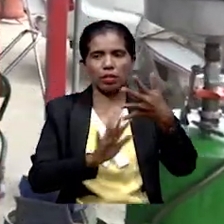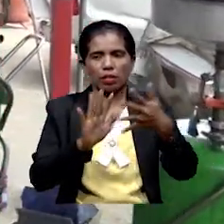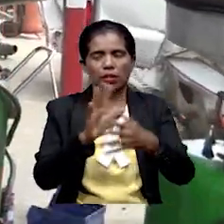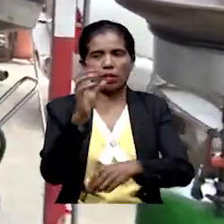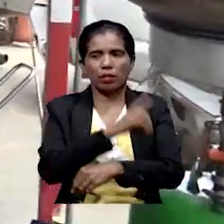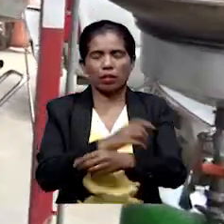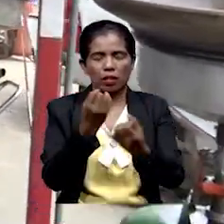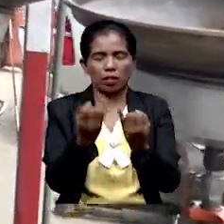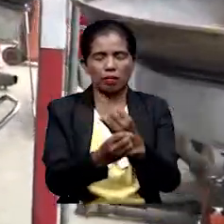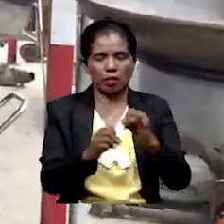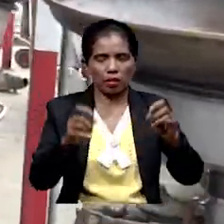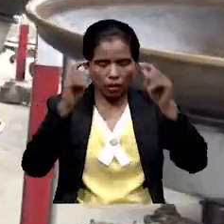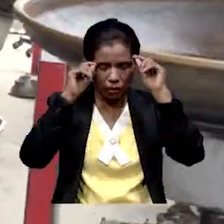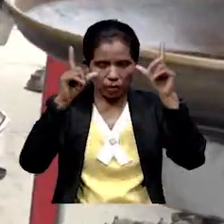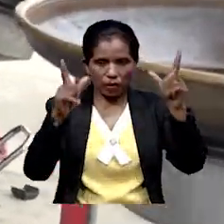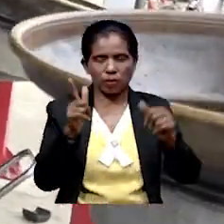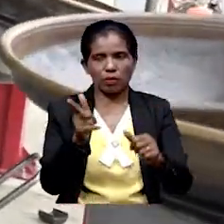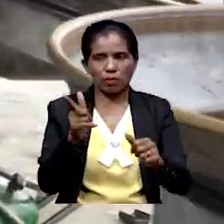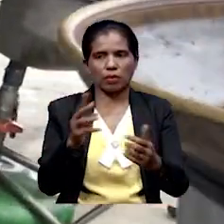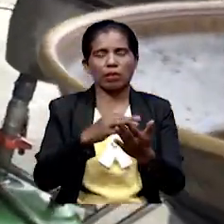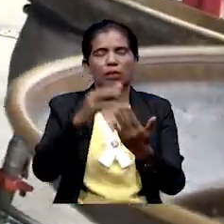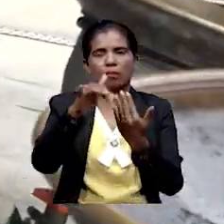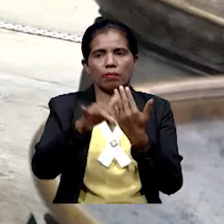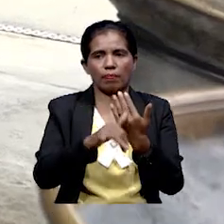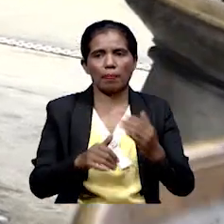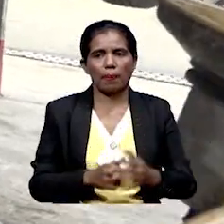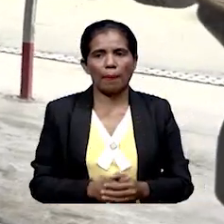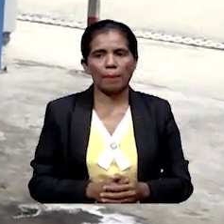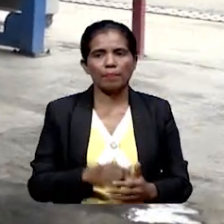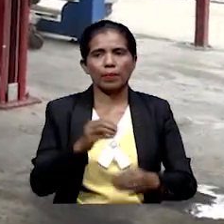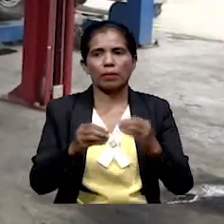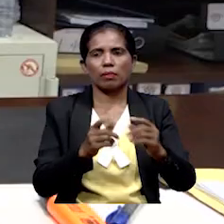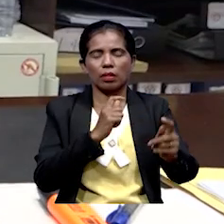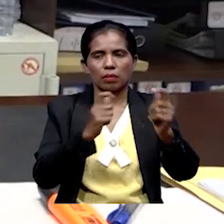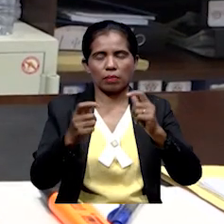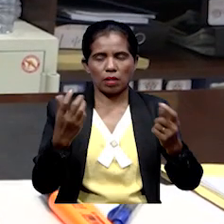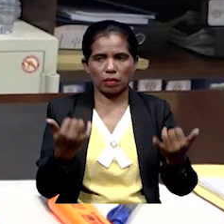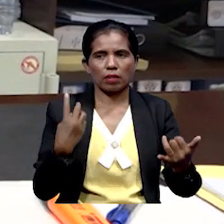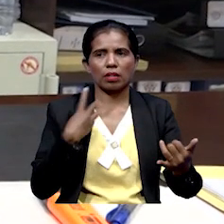sa Independência Timor Leste 20 de maio. Situação com a transporte neve agora ita iha,